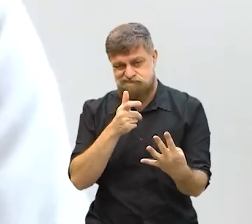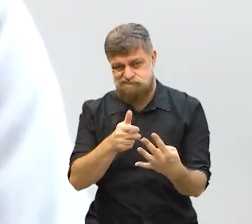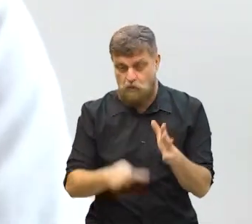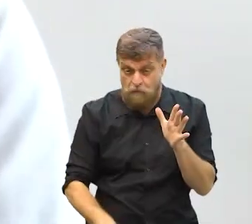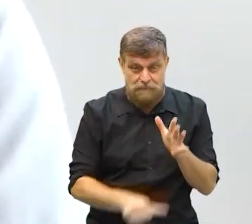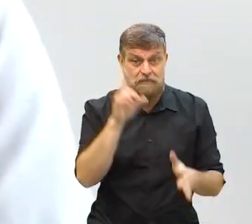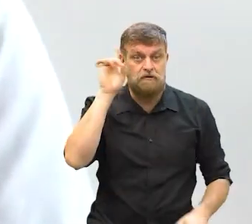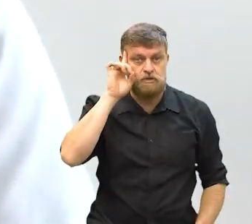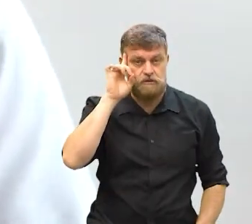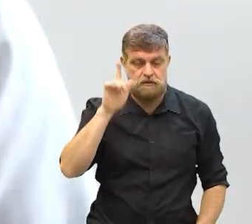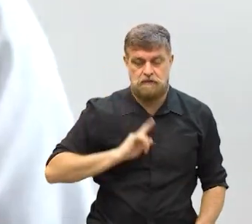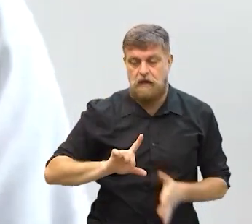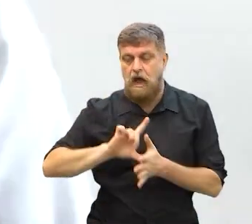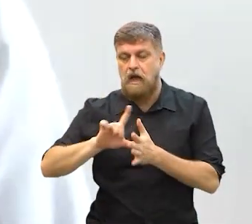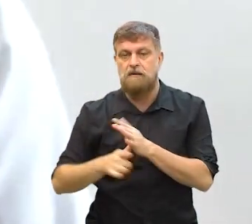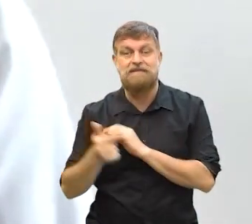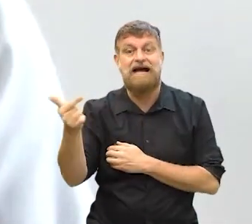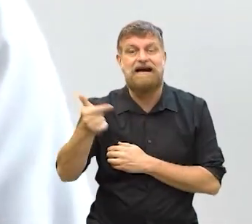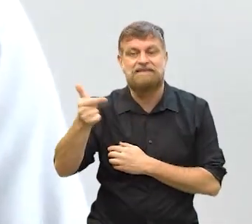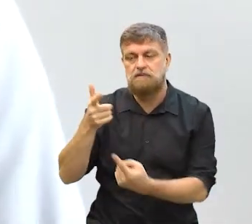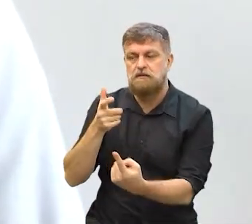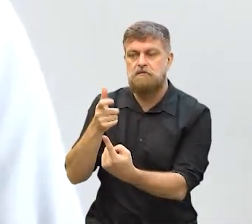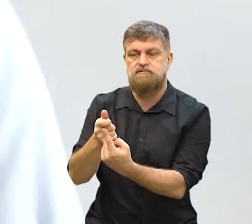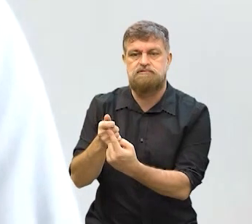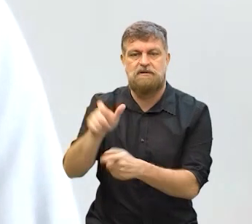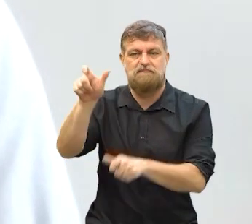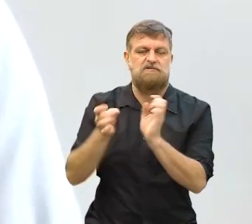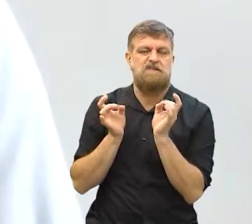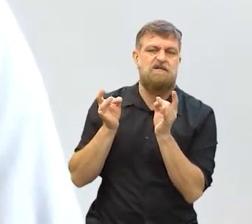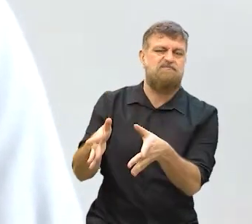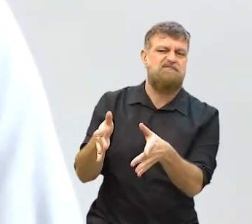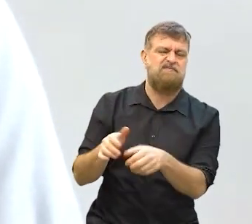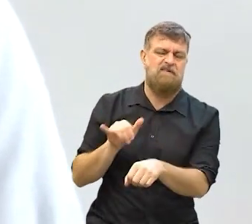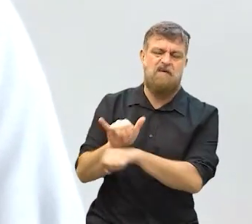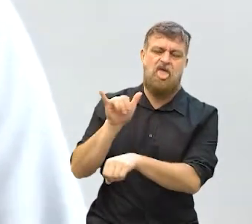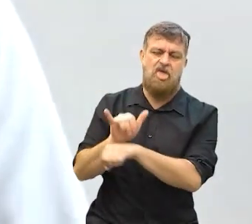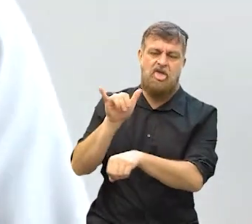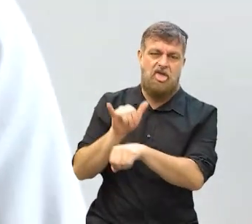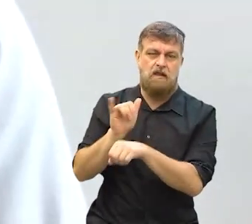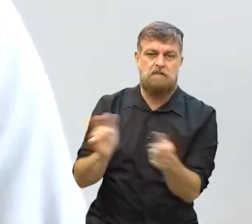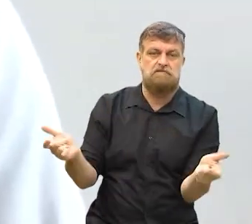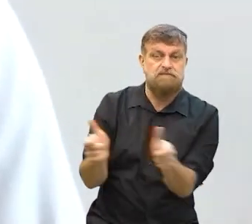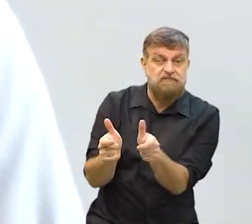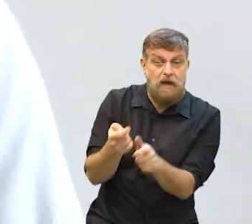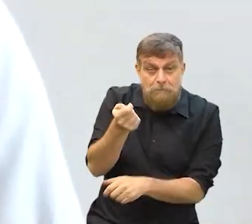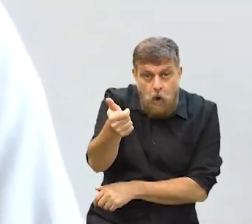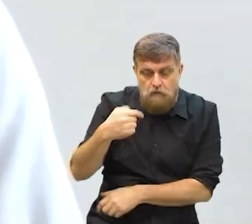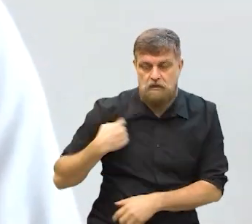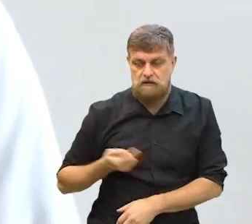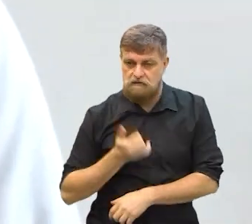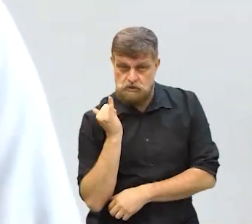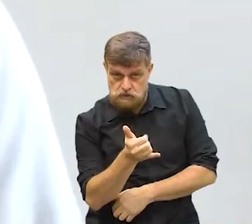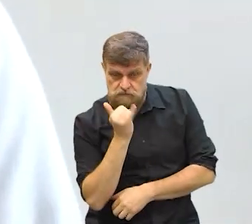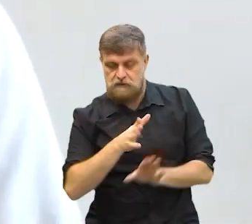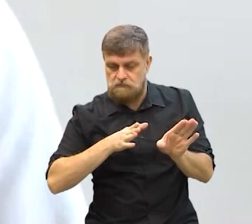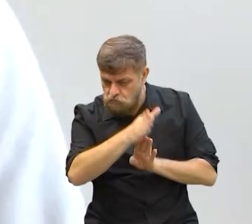primeiro dia definido para isso, e quando se deveria fazer a segunda aplicação, as pessoas não apareceram. Então aí a gente vê a necessidade realmente da